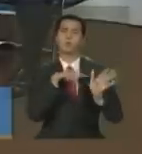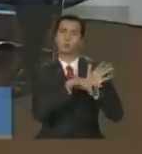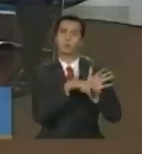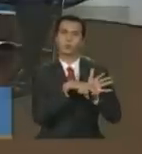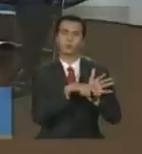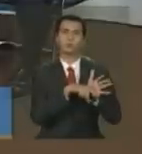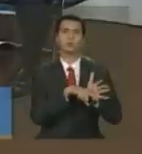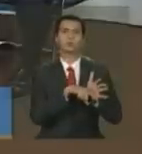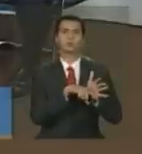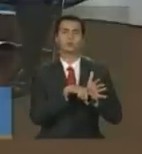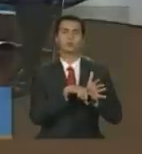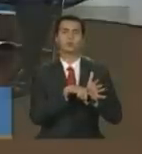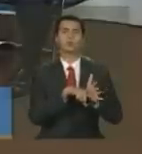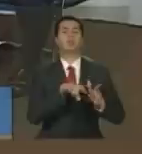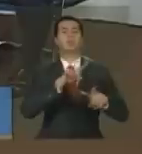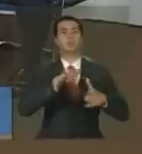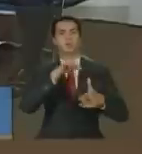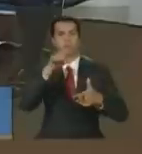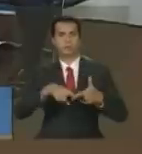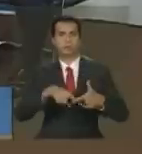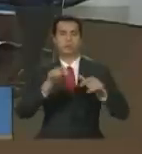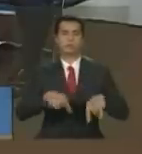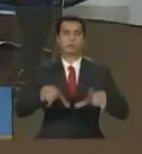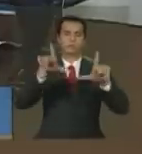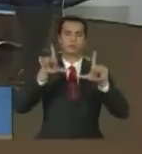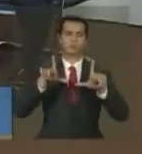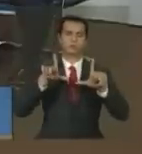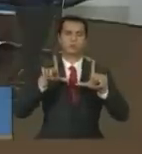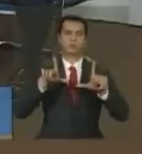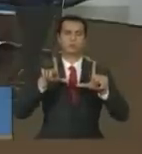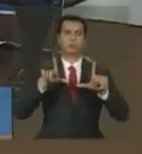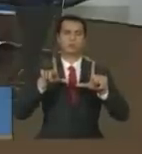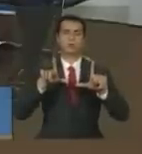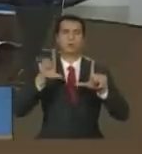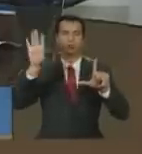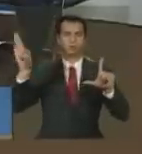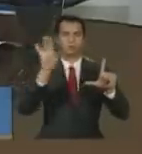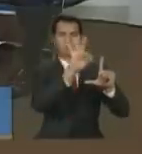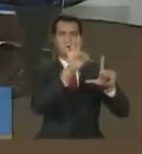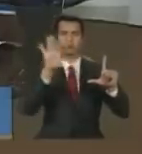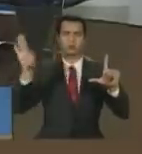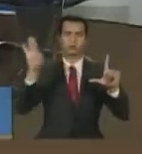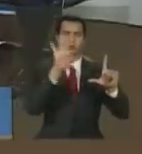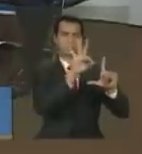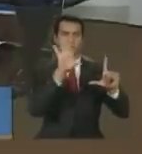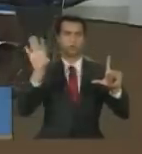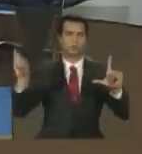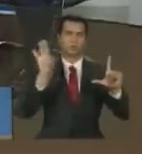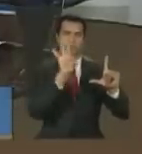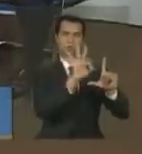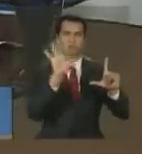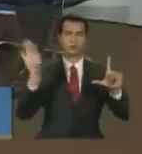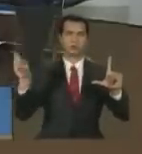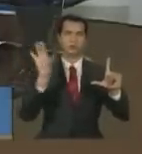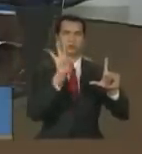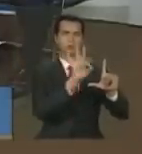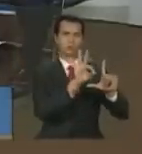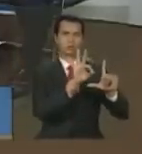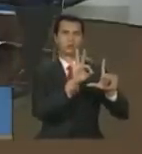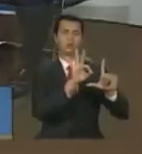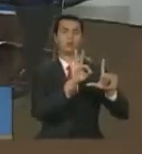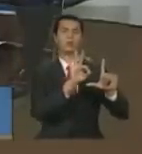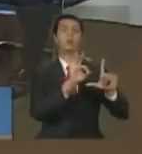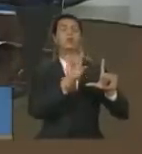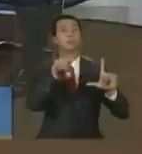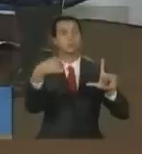esse perfil passa para outra janelinha, para outro quadro. Ele salva, pronto, o usuário está cadastrado com o perfil